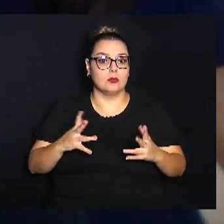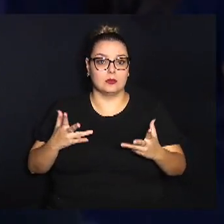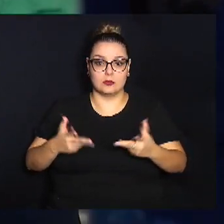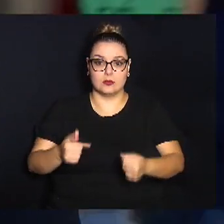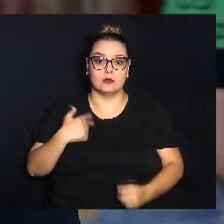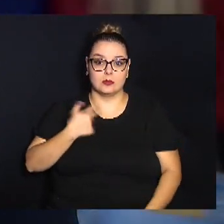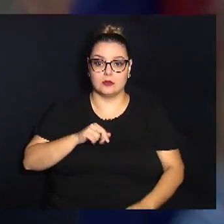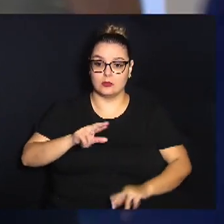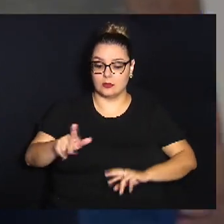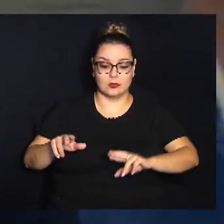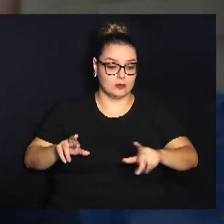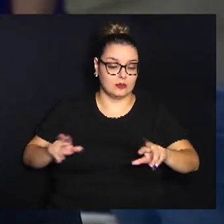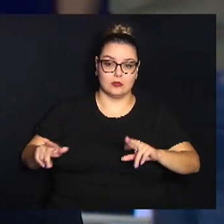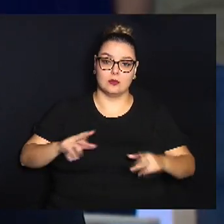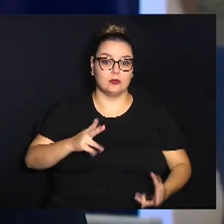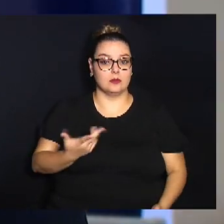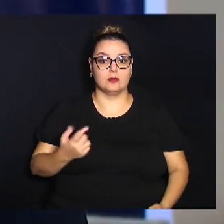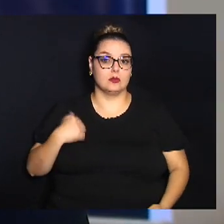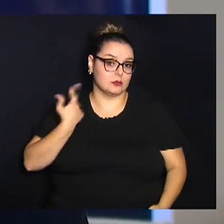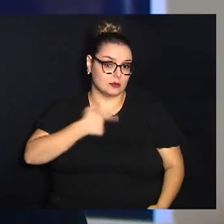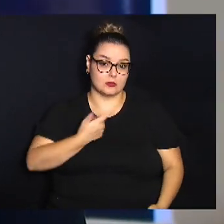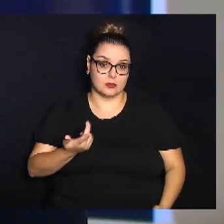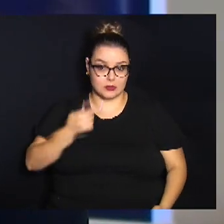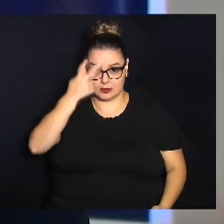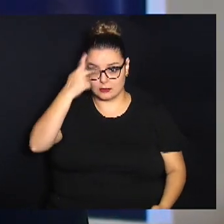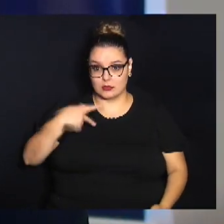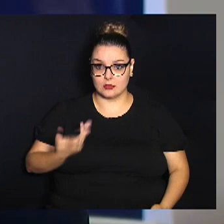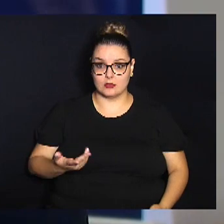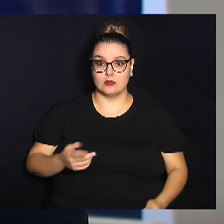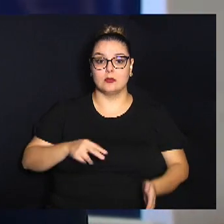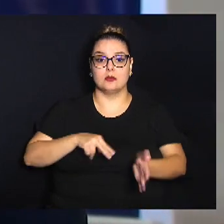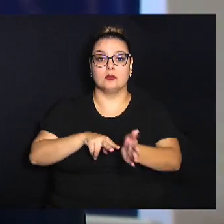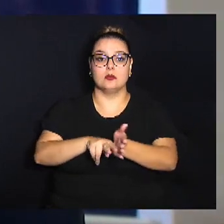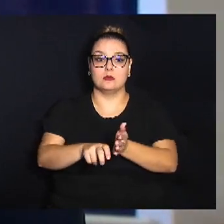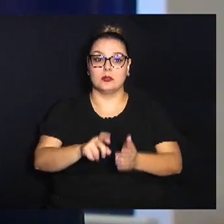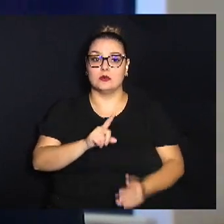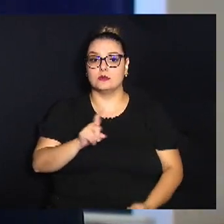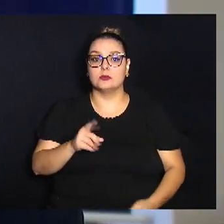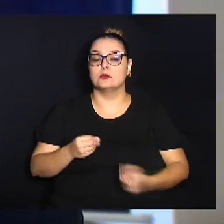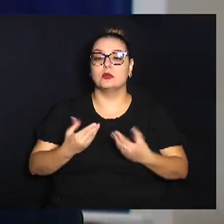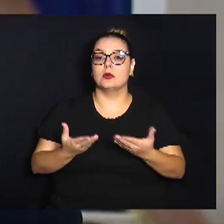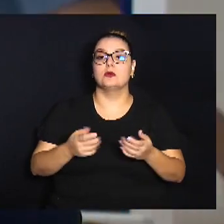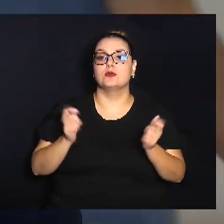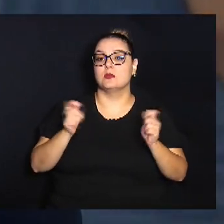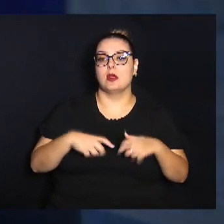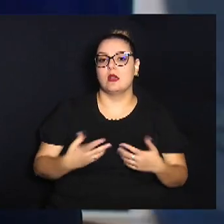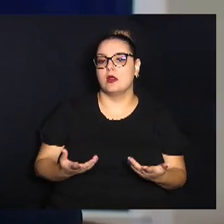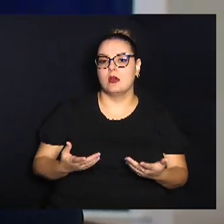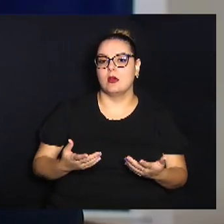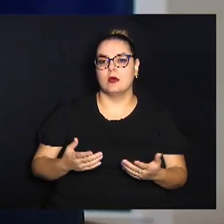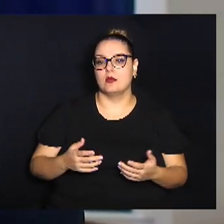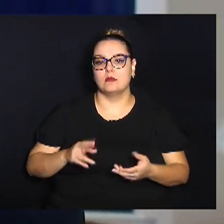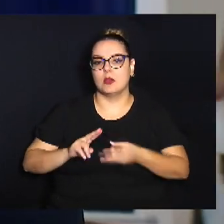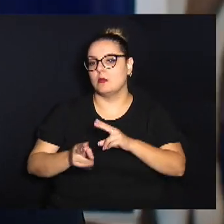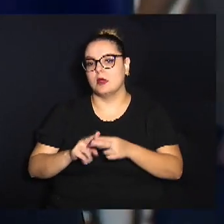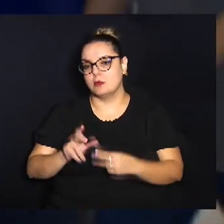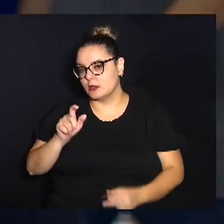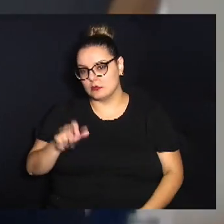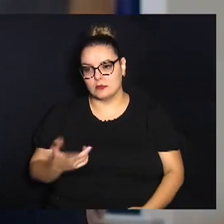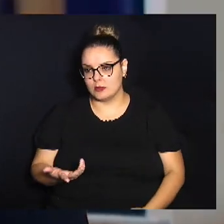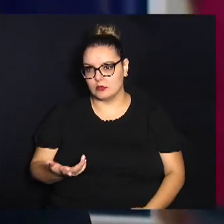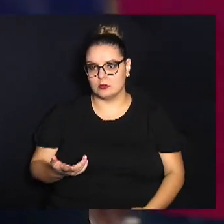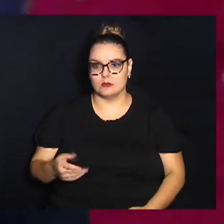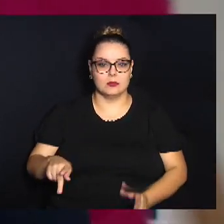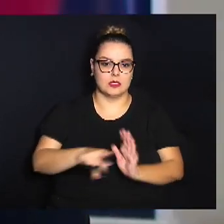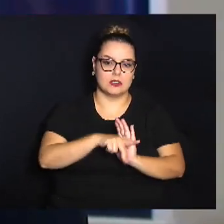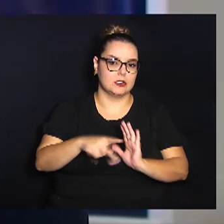somos diferentes entre nós mesmos. Então, o diagnóstico ele não traz sobre a capacidade e a potencialidade dessa pessoa estar no